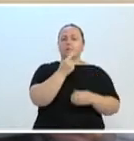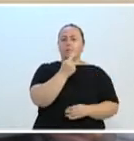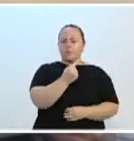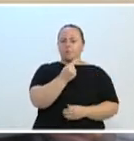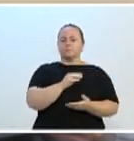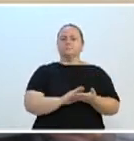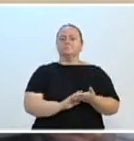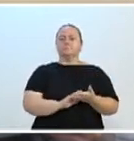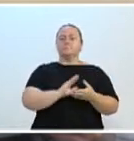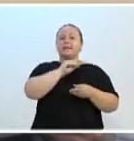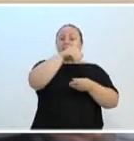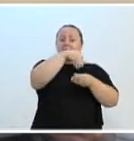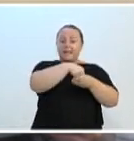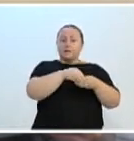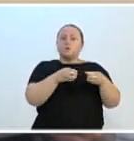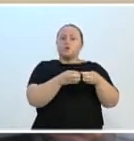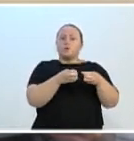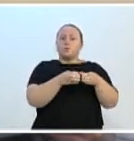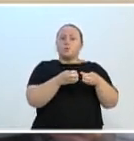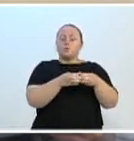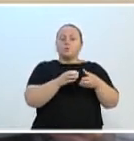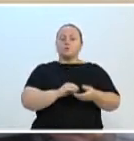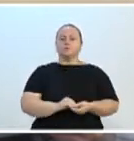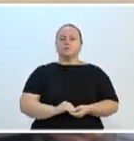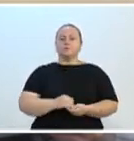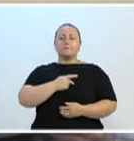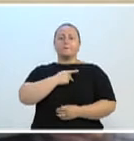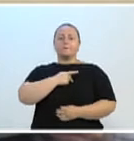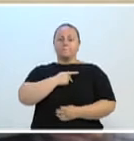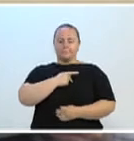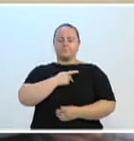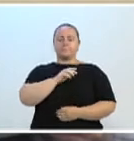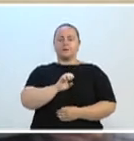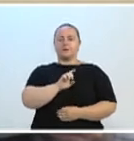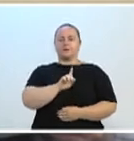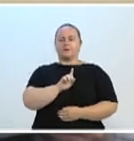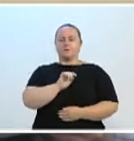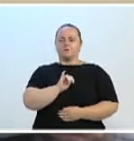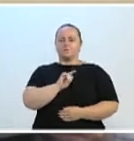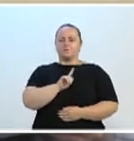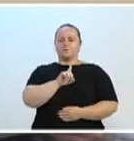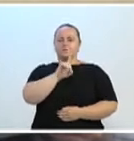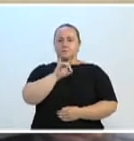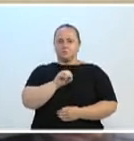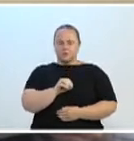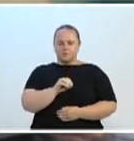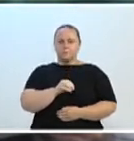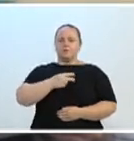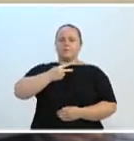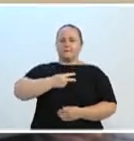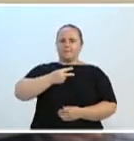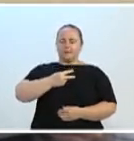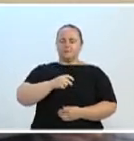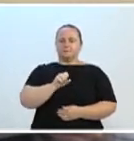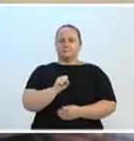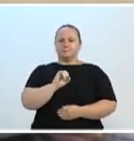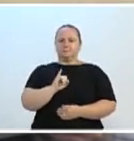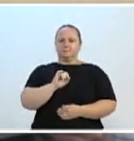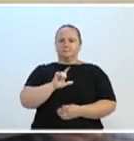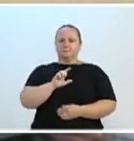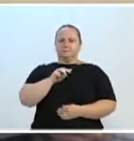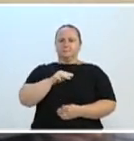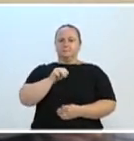como candidatos a presidente Egídio da Rosa Beckhauser, vice-presidente Silmara da Silva